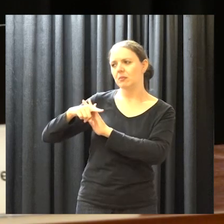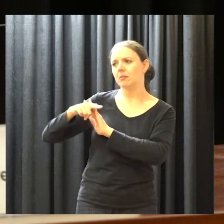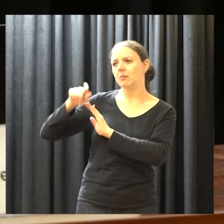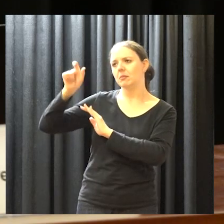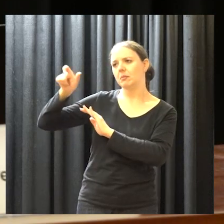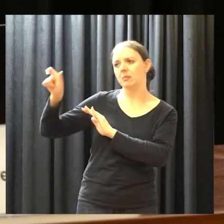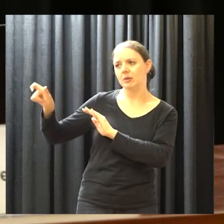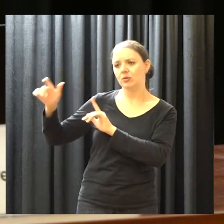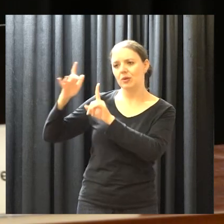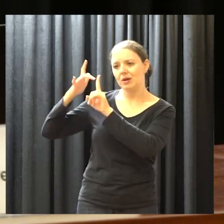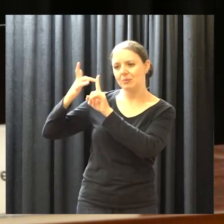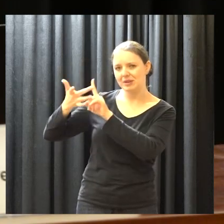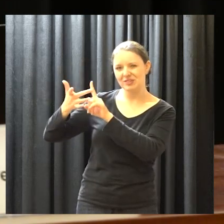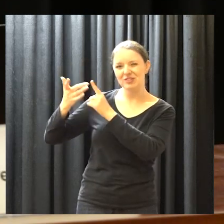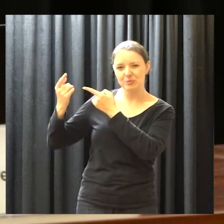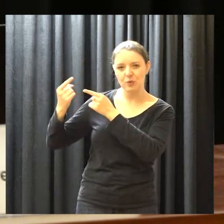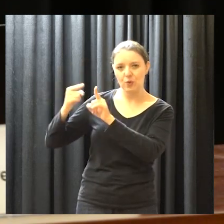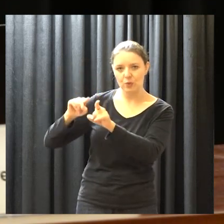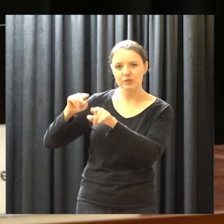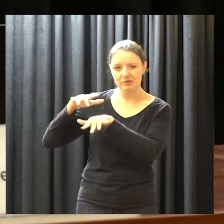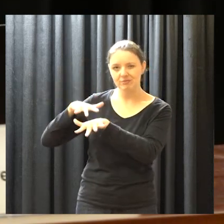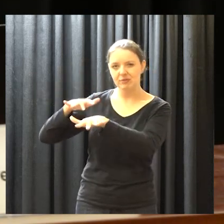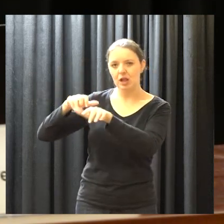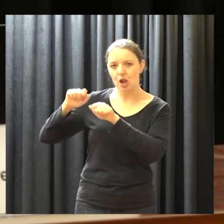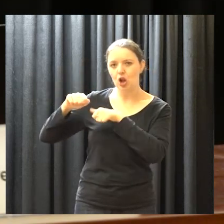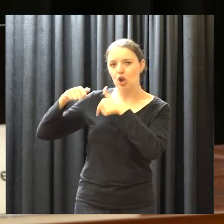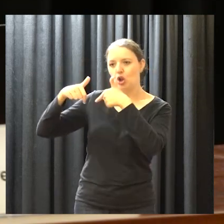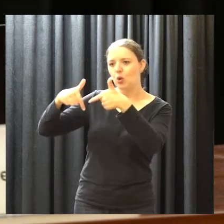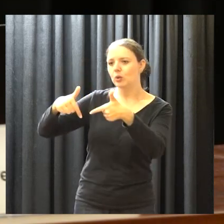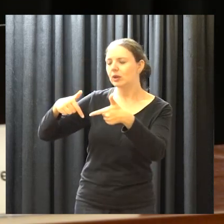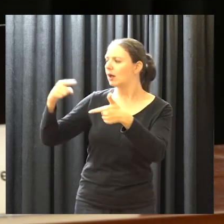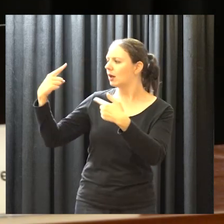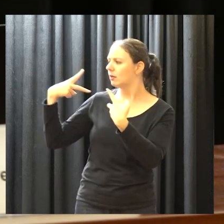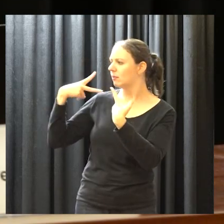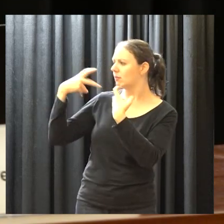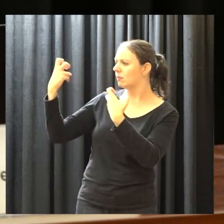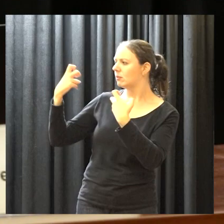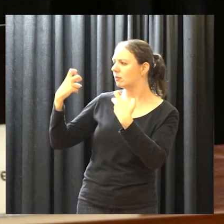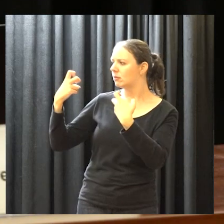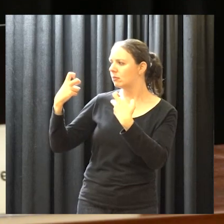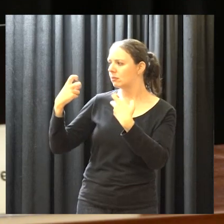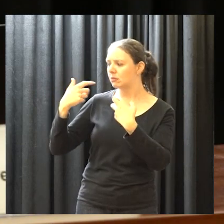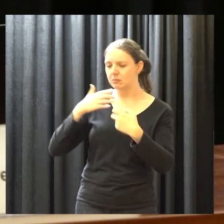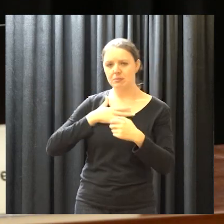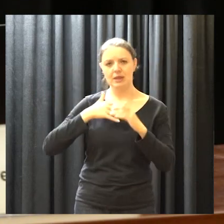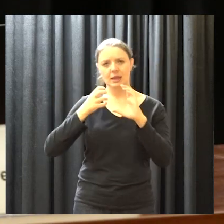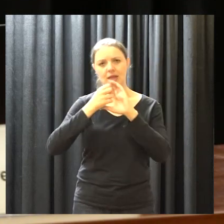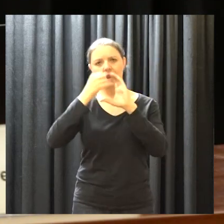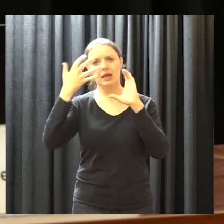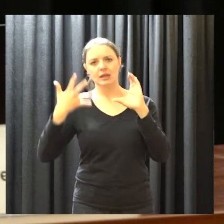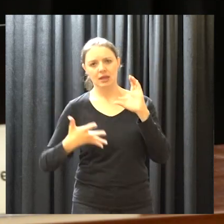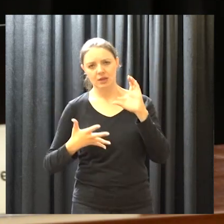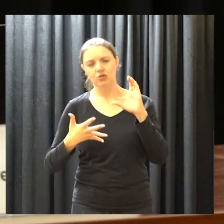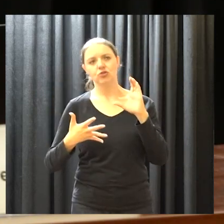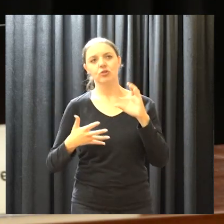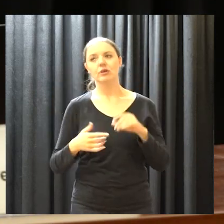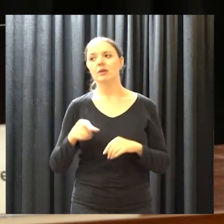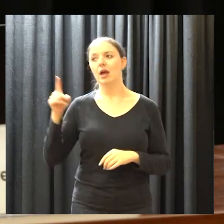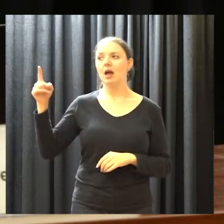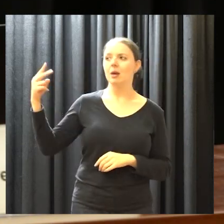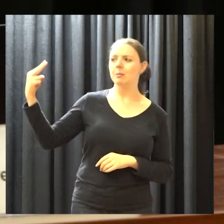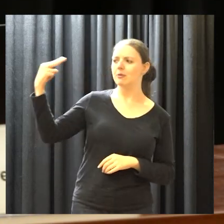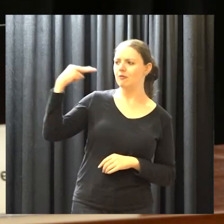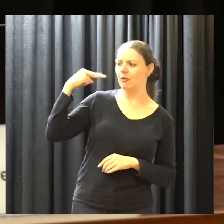luta anticapacitista, acerca das minhas características peculiares, que, na visão delas,